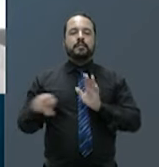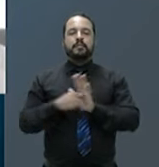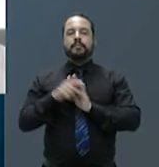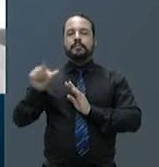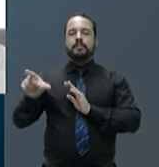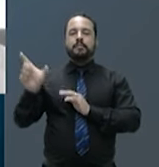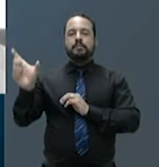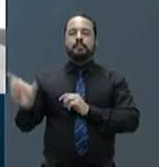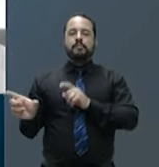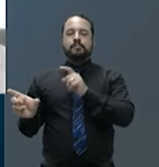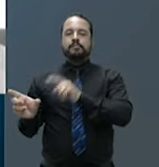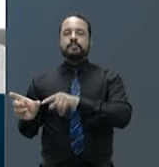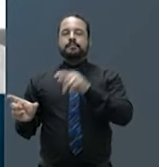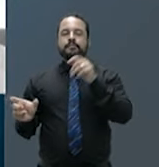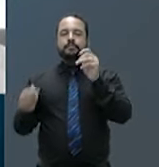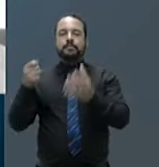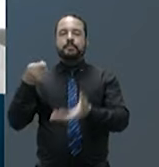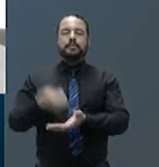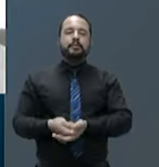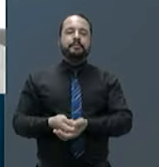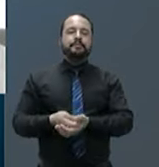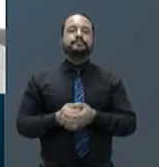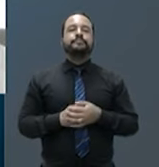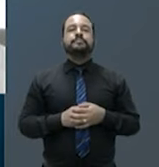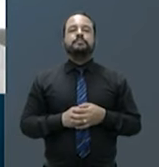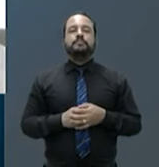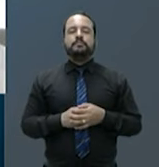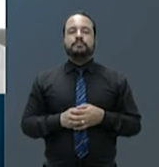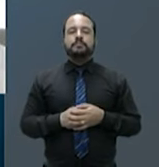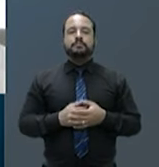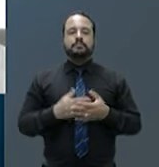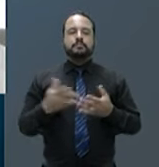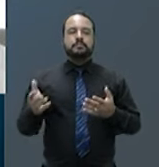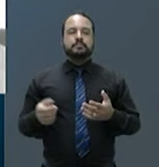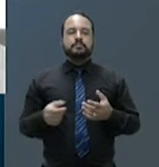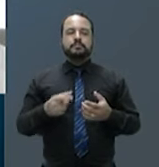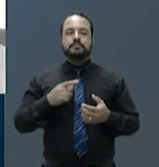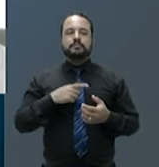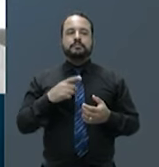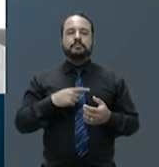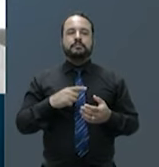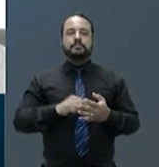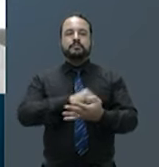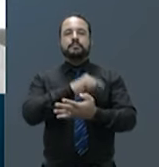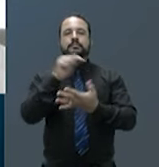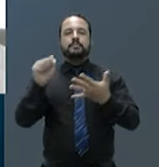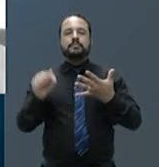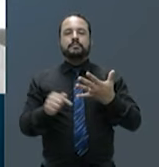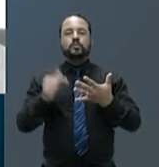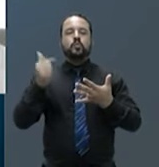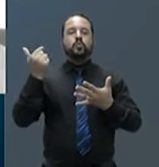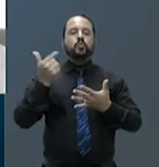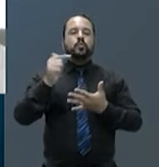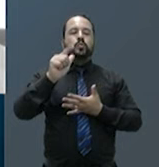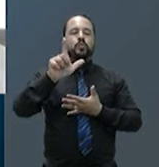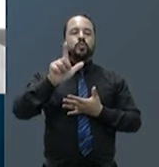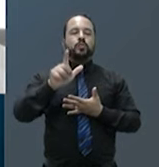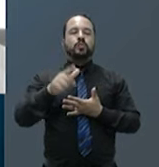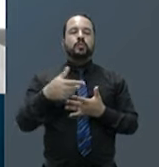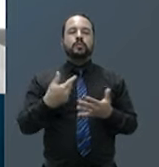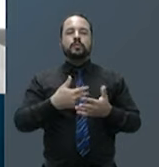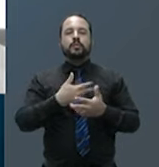requerente. Além disso, há ainda um outro elemento que demanda